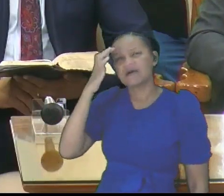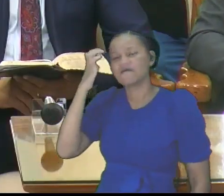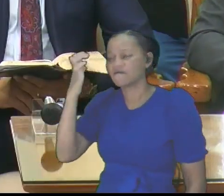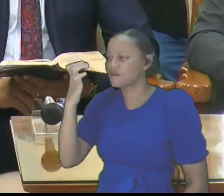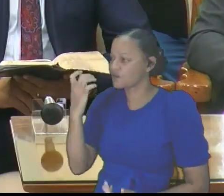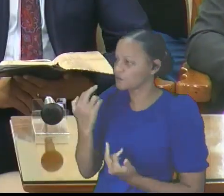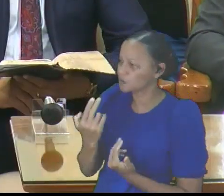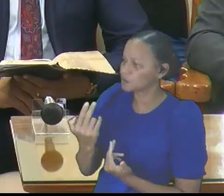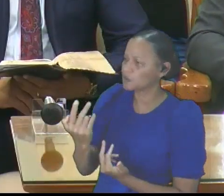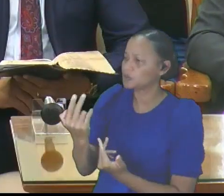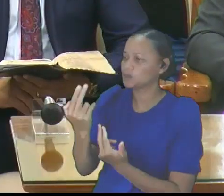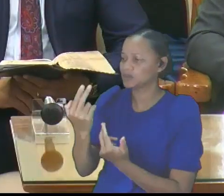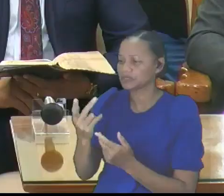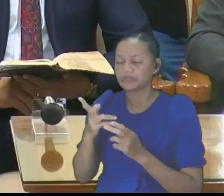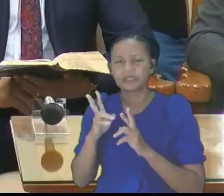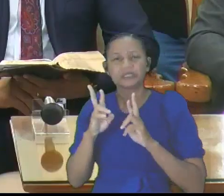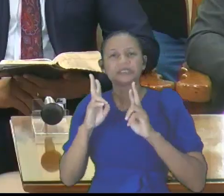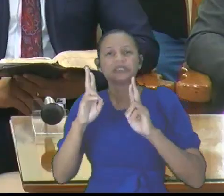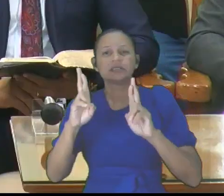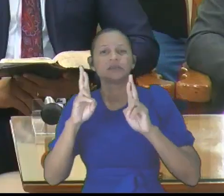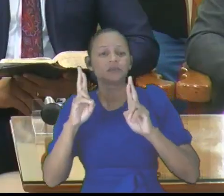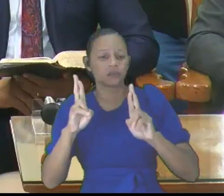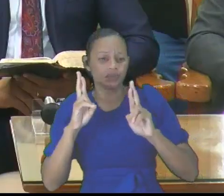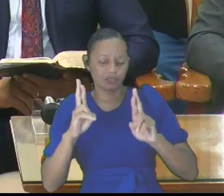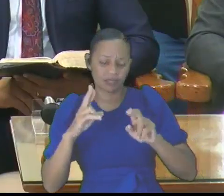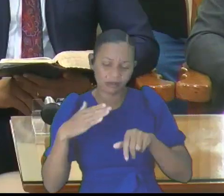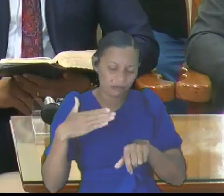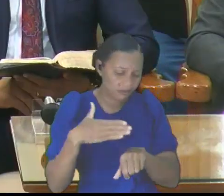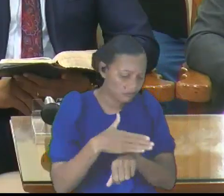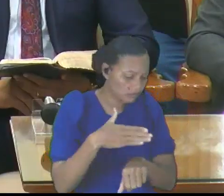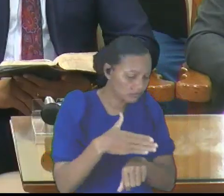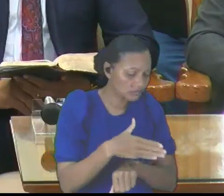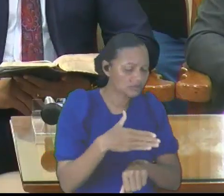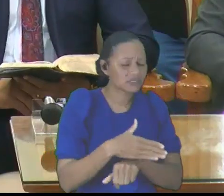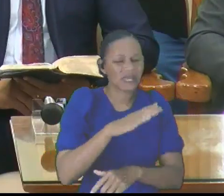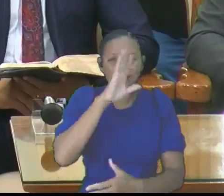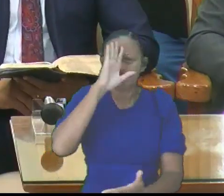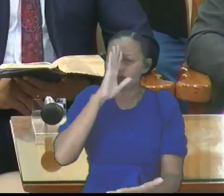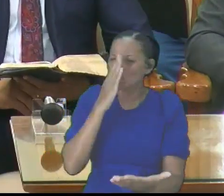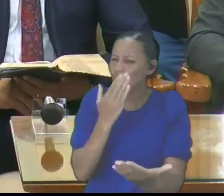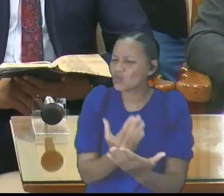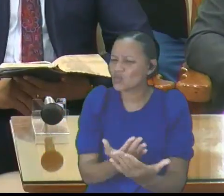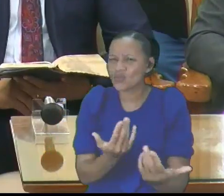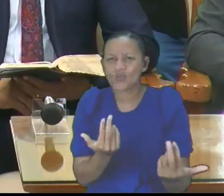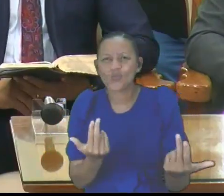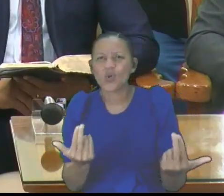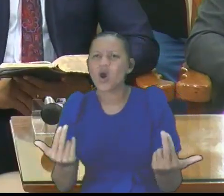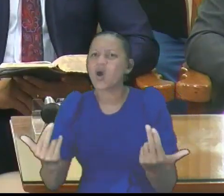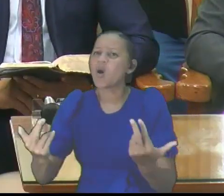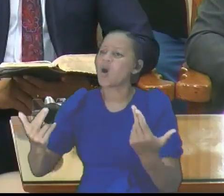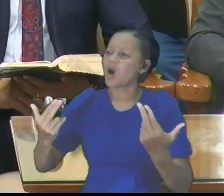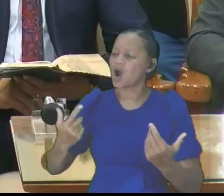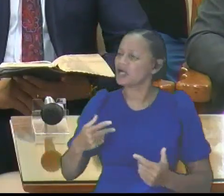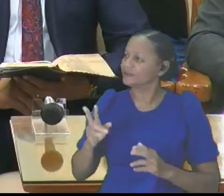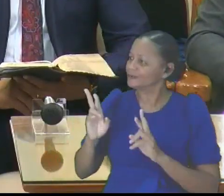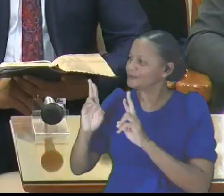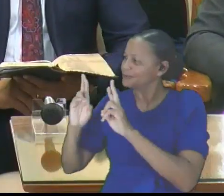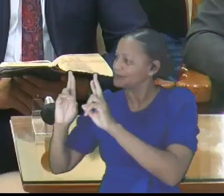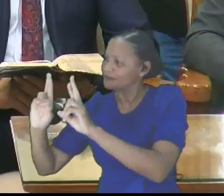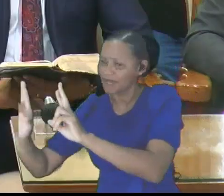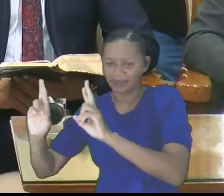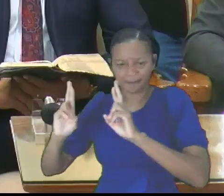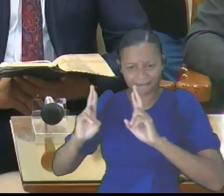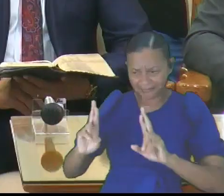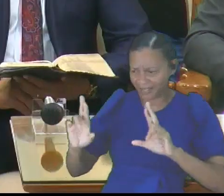tem, a mesma esperança que o outro tem, é participar da mesma crença, é participar da mesma esperança,